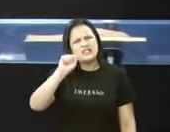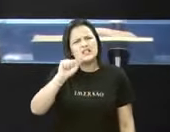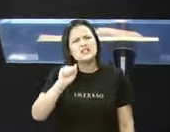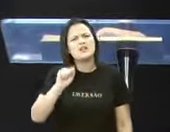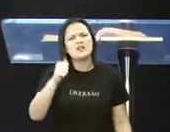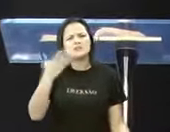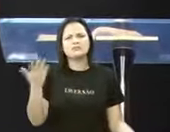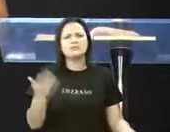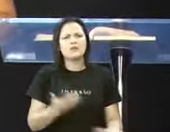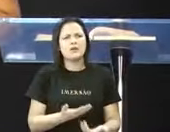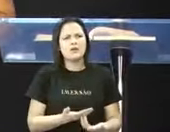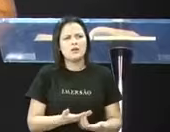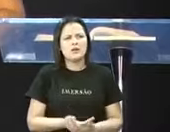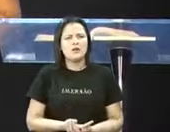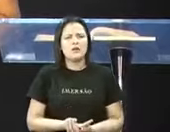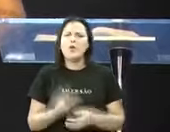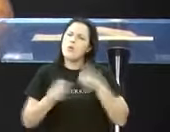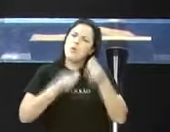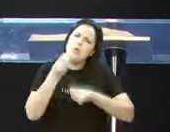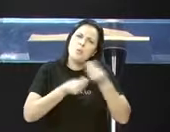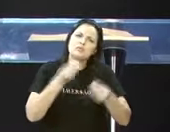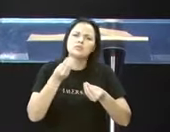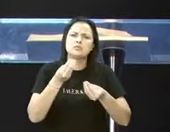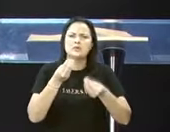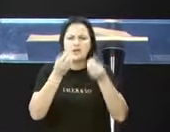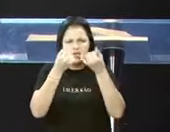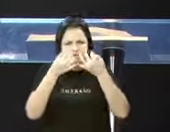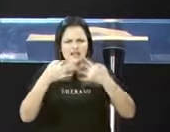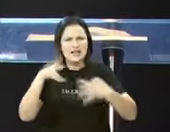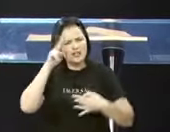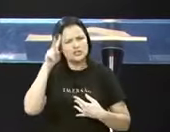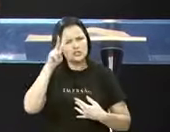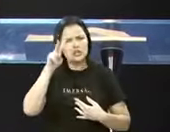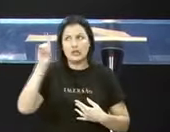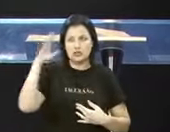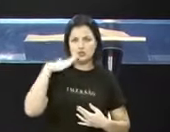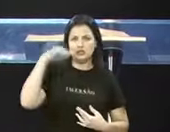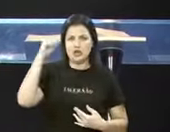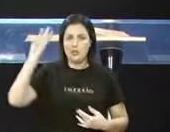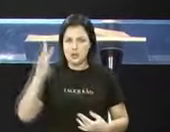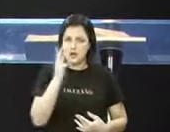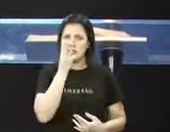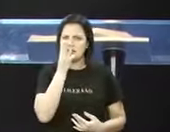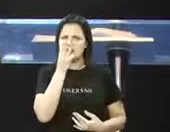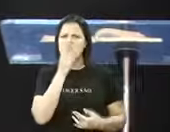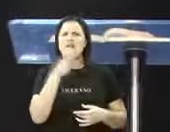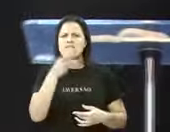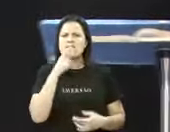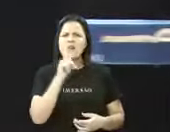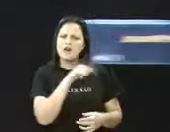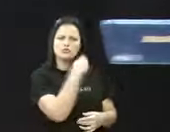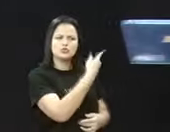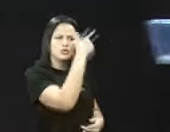começar a história de um chamado. Eu deveria usar de início qualquer outra